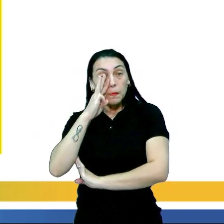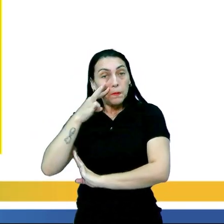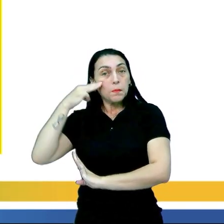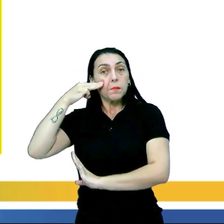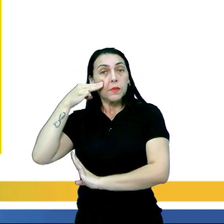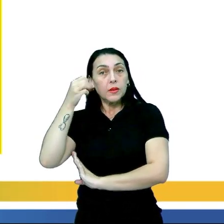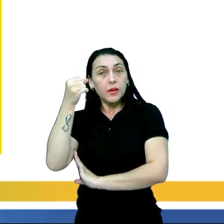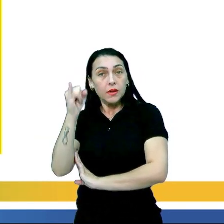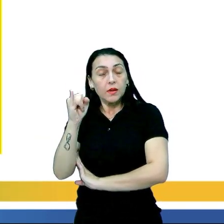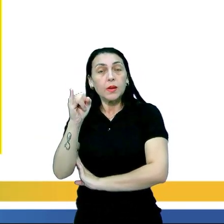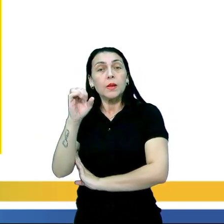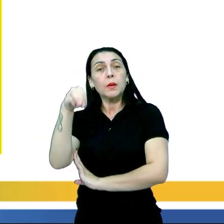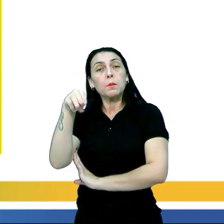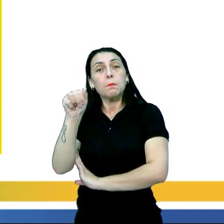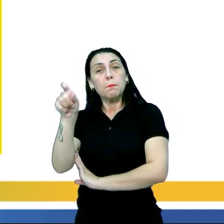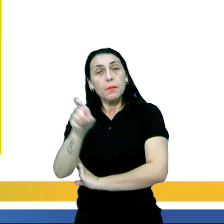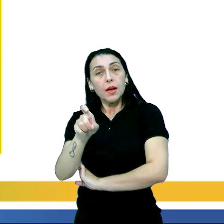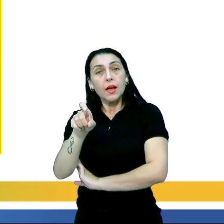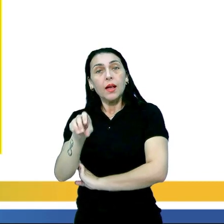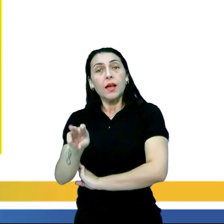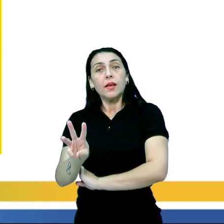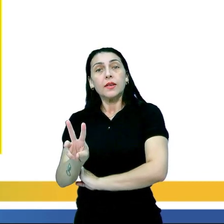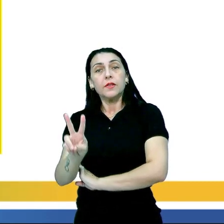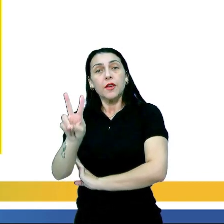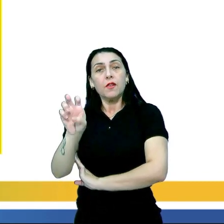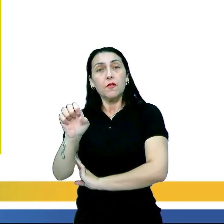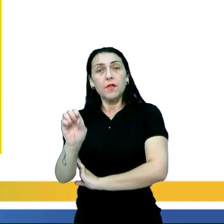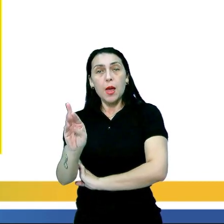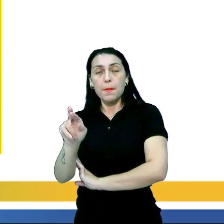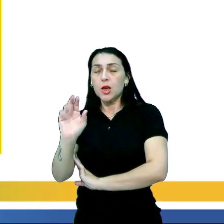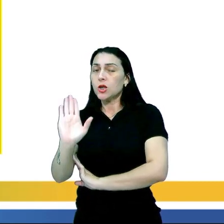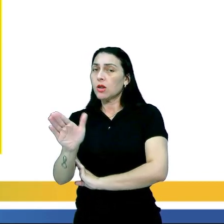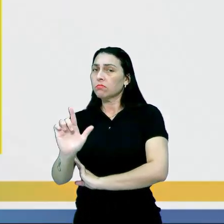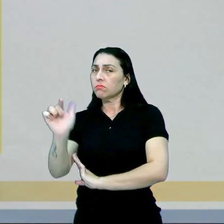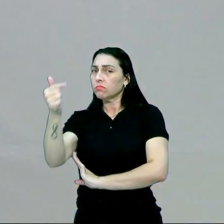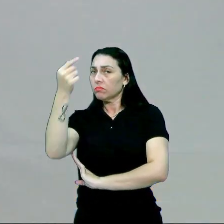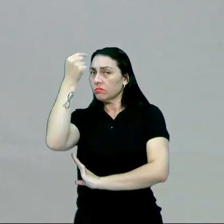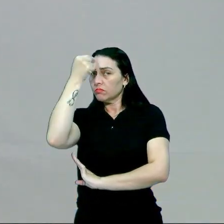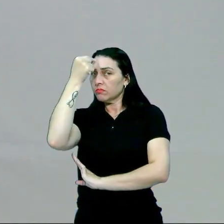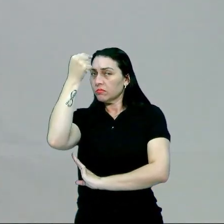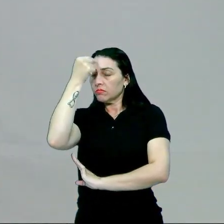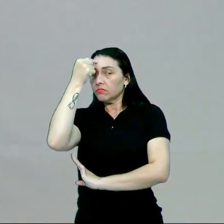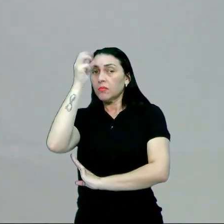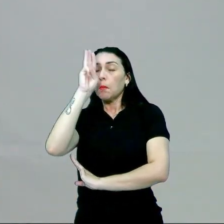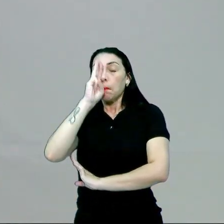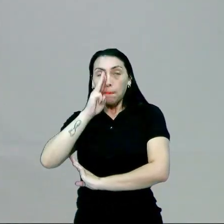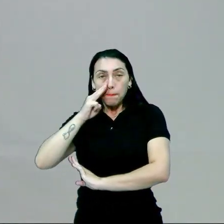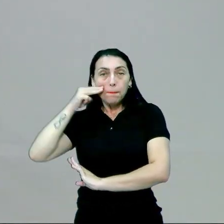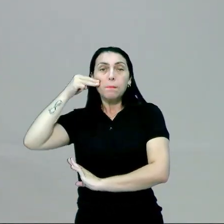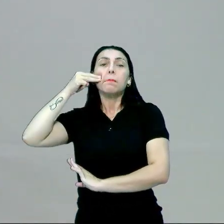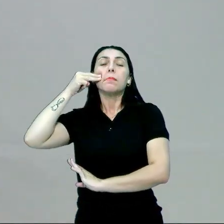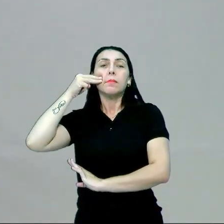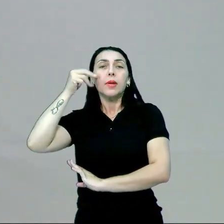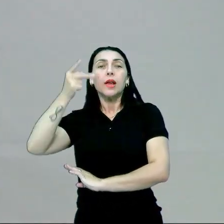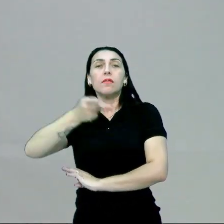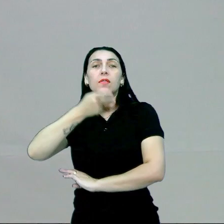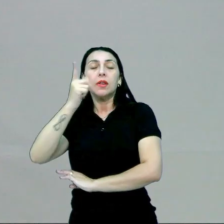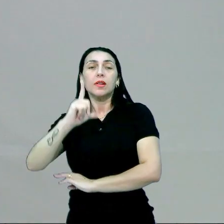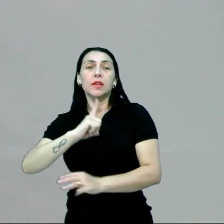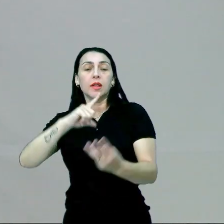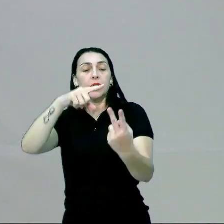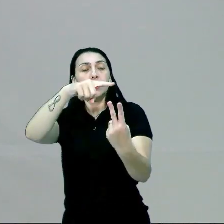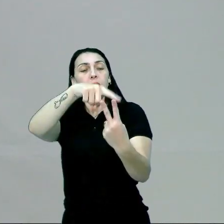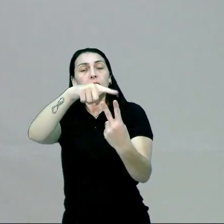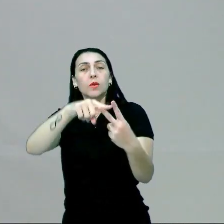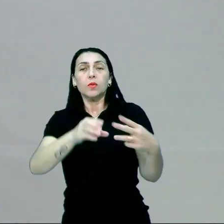pegar Max Weber, aí já vamos ter outra visão. Então, Karl Marx, ele vai dizer que existem